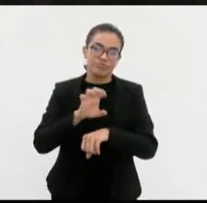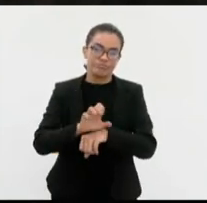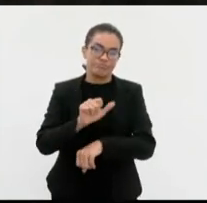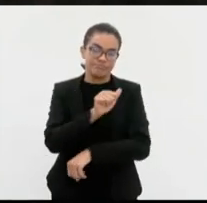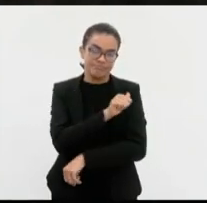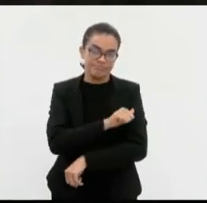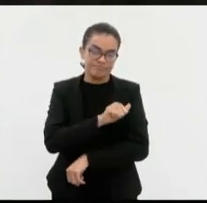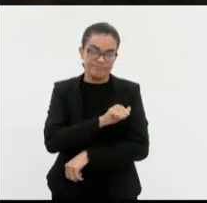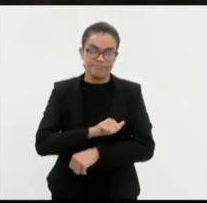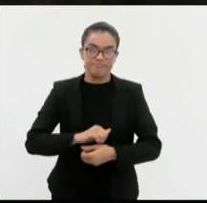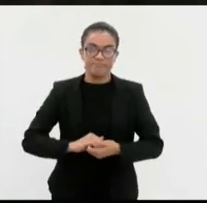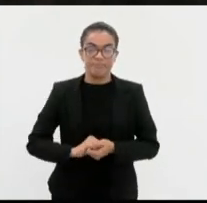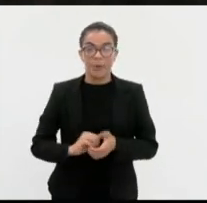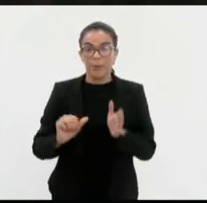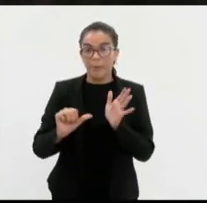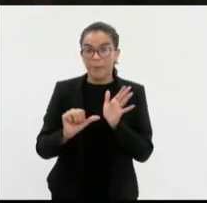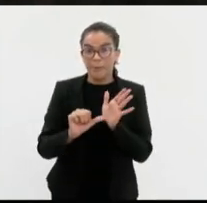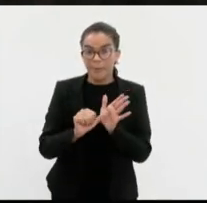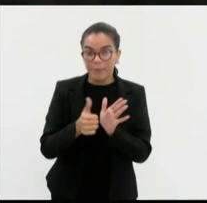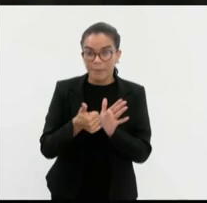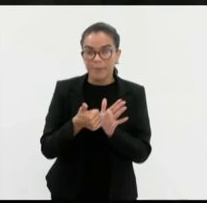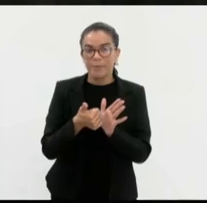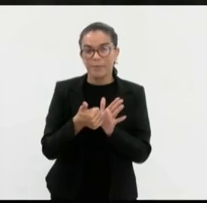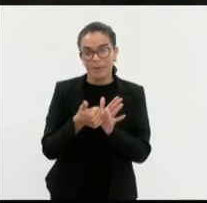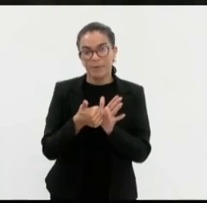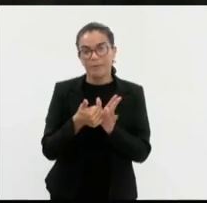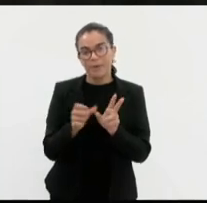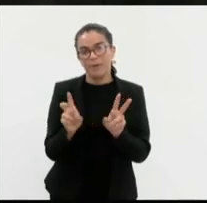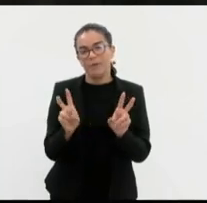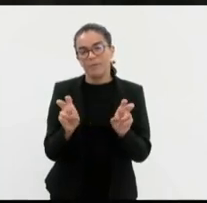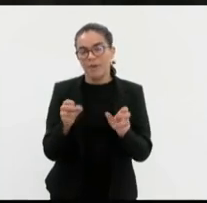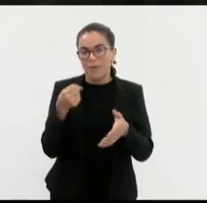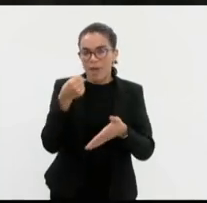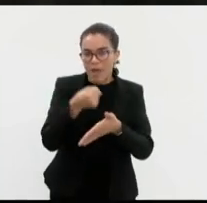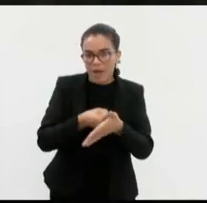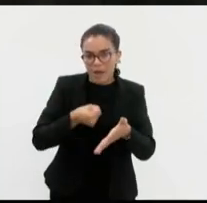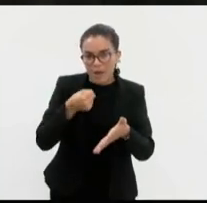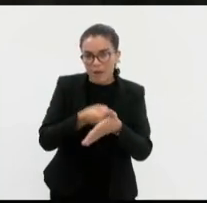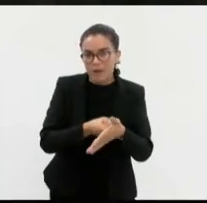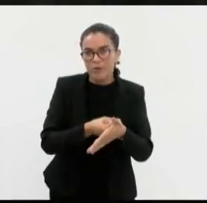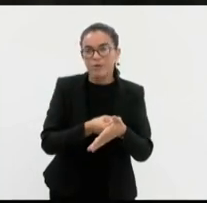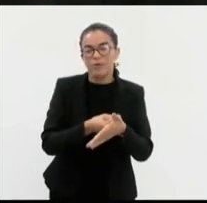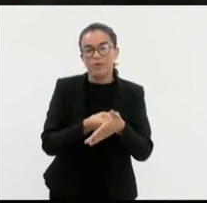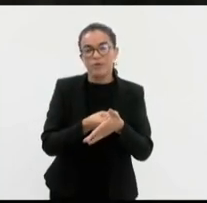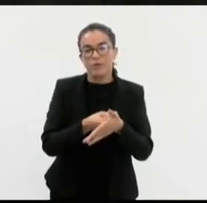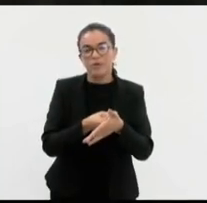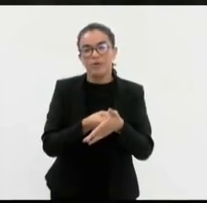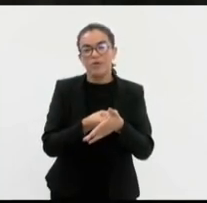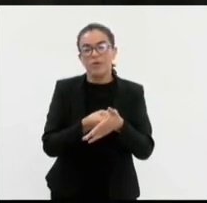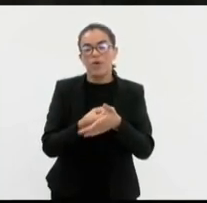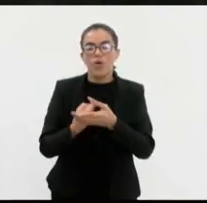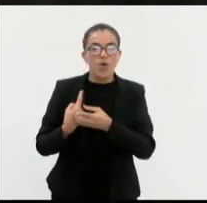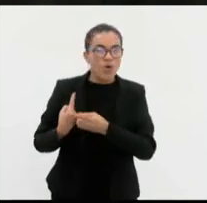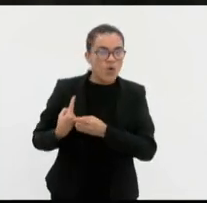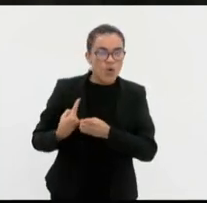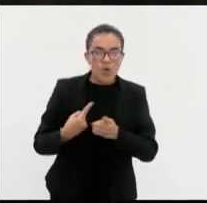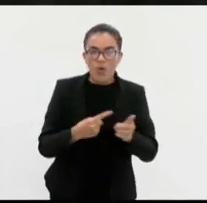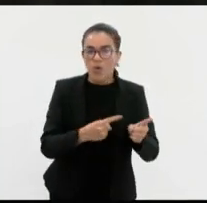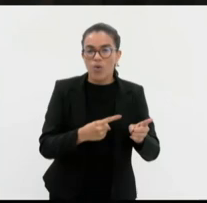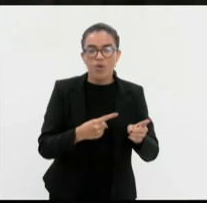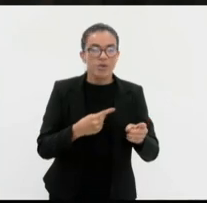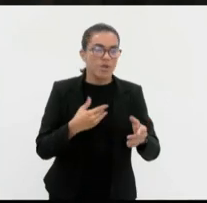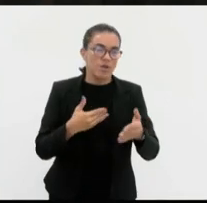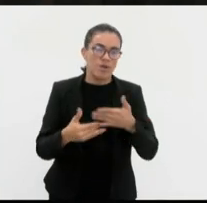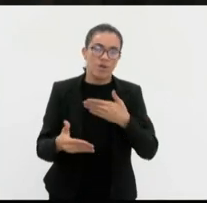Fluminense primeiro deles é a luta contra qualquer tipo